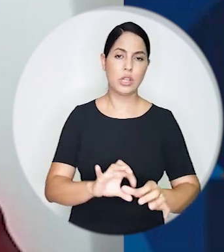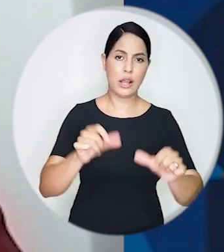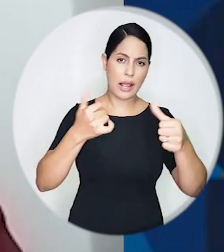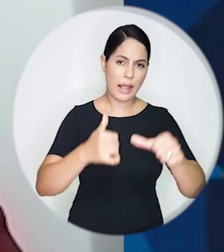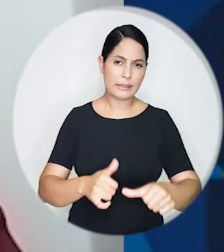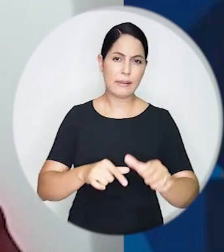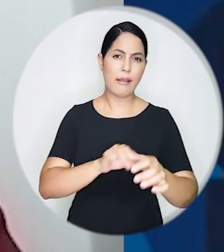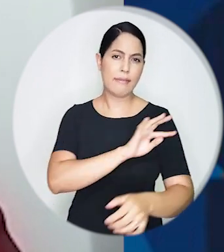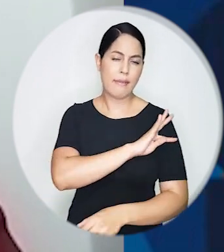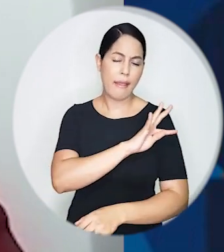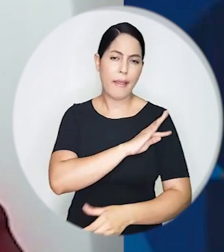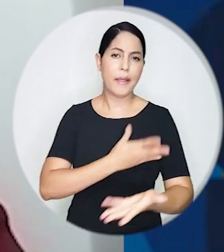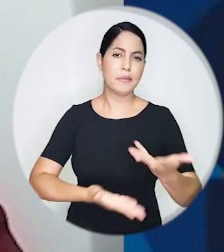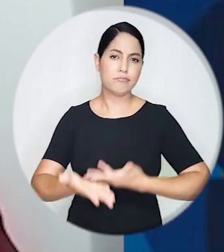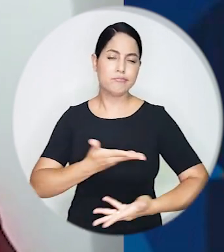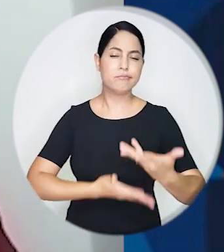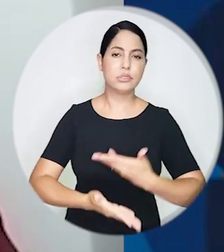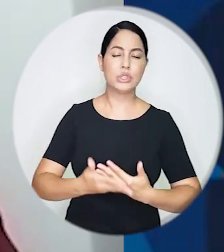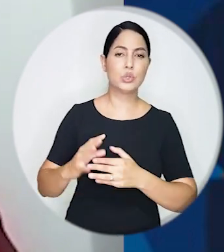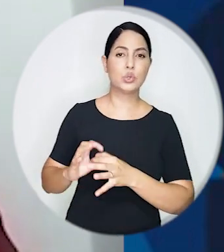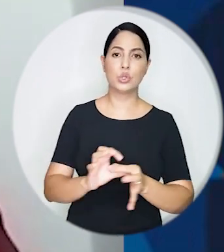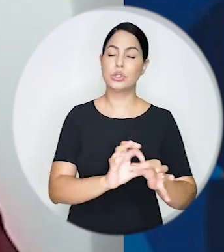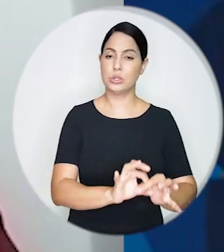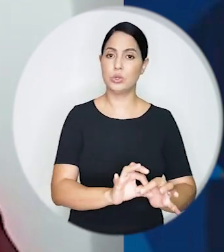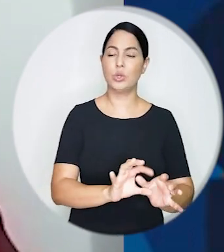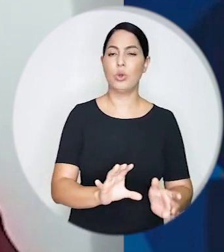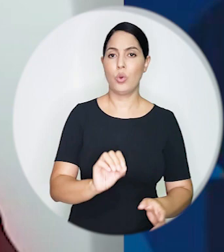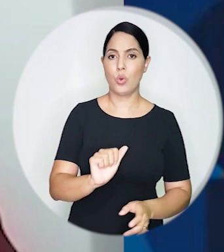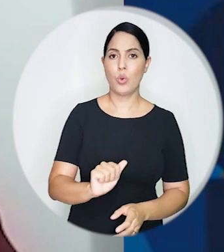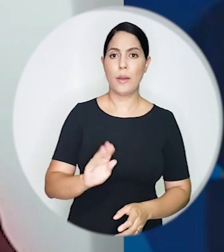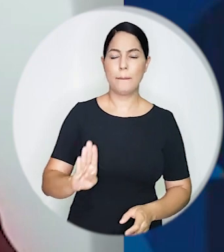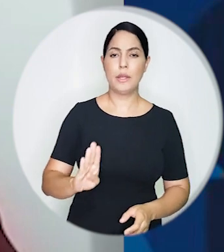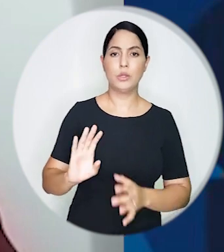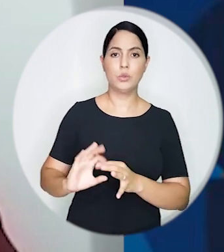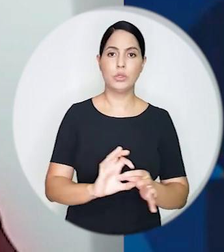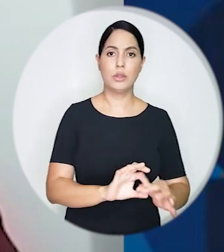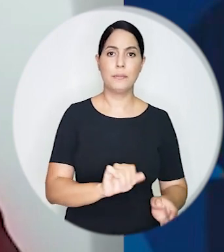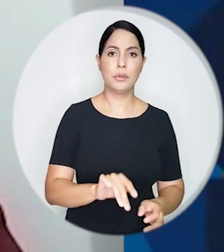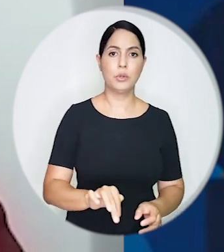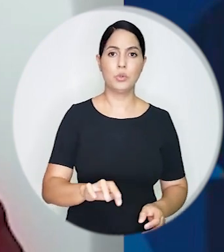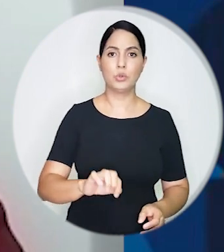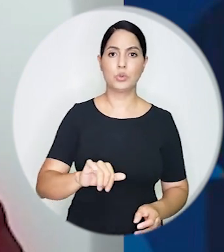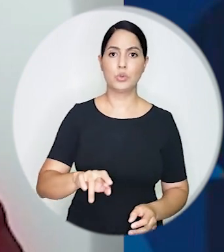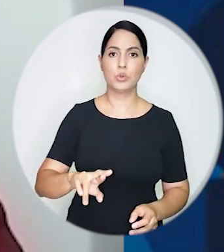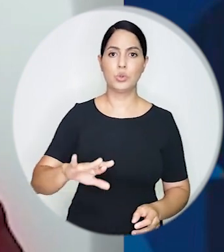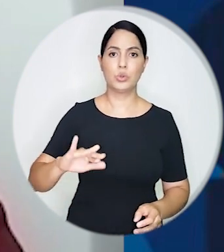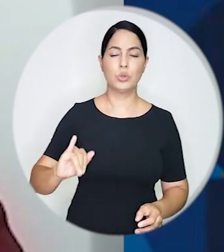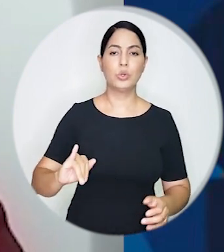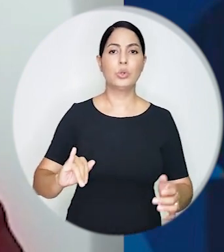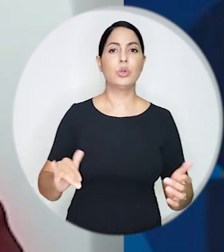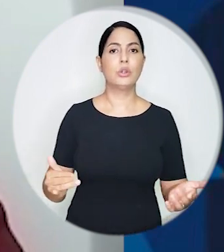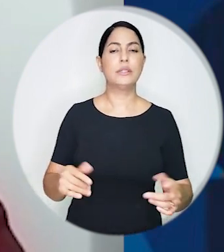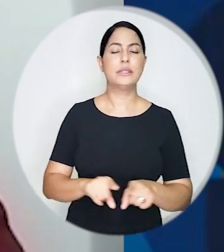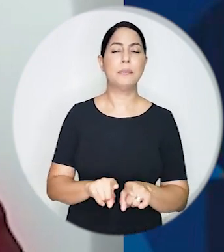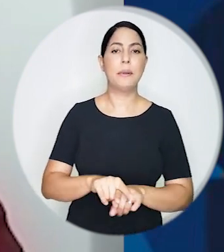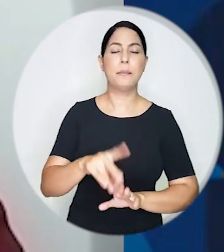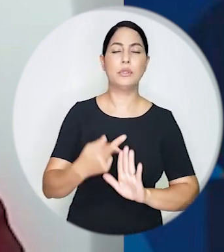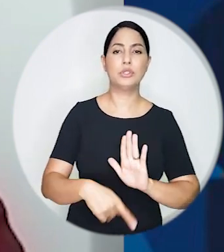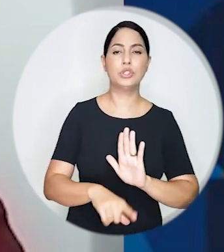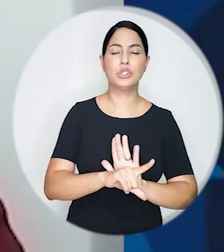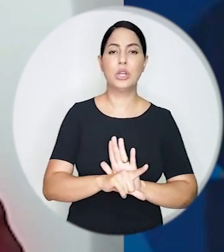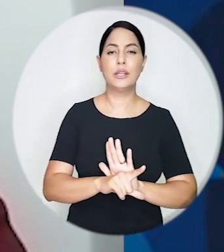quais processos judiciais ainda são viáveis, a habilitação do OAB enquanto amicus curiae, e também dos projetos de lei que